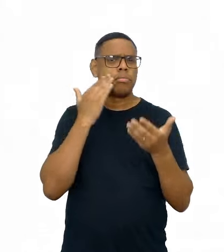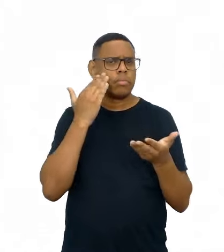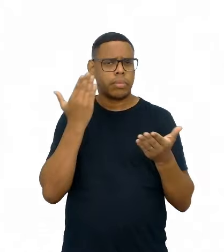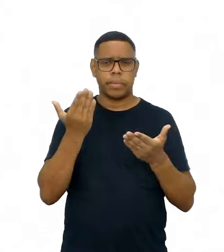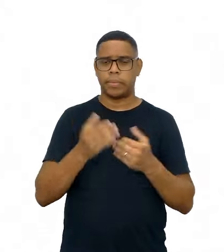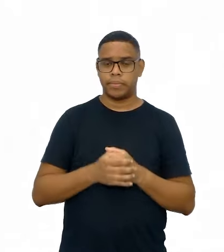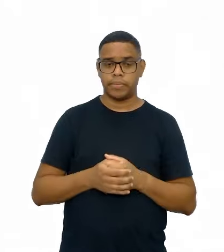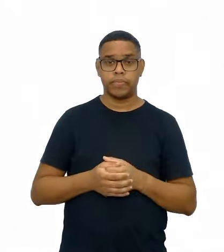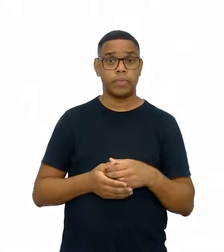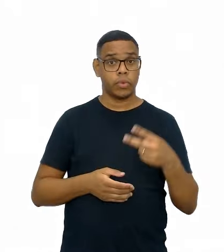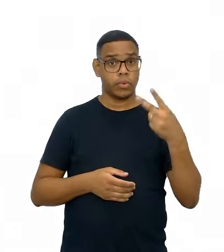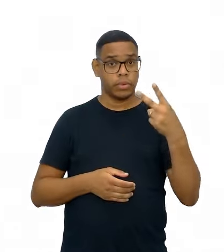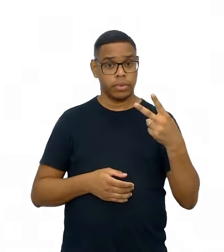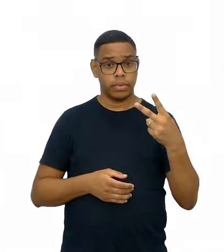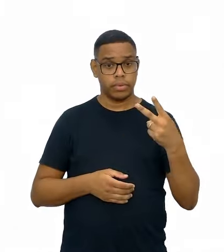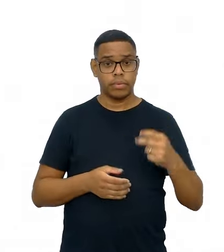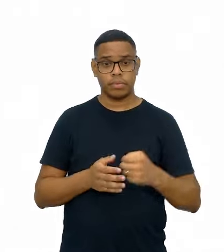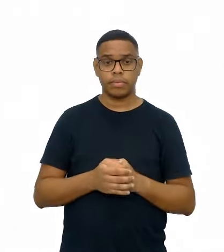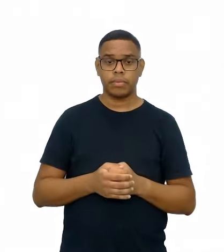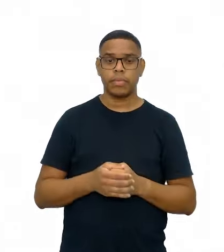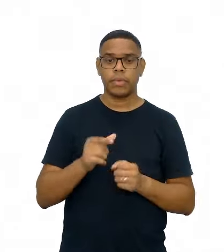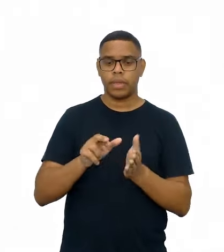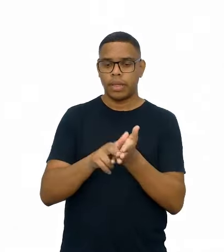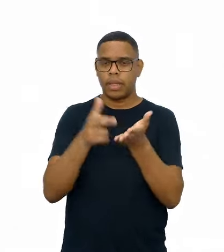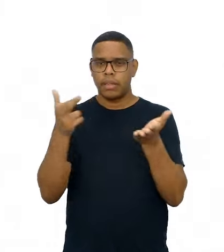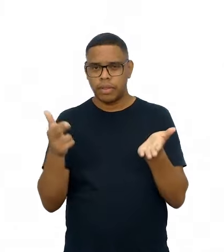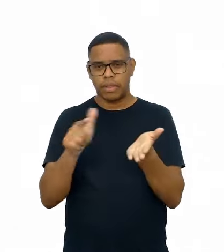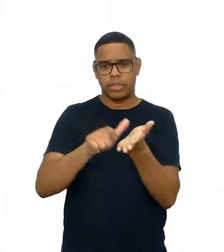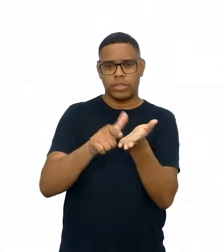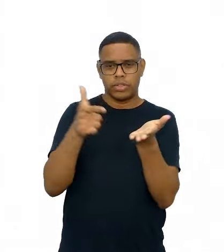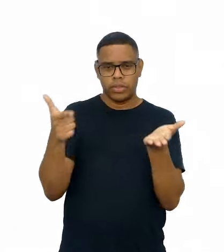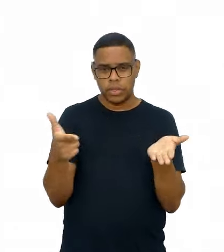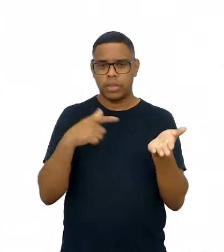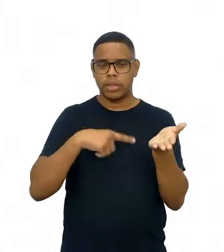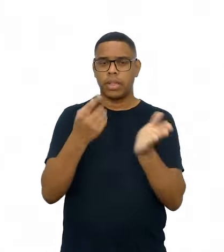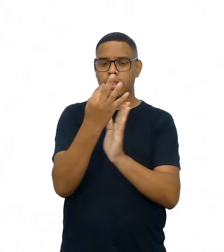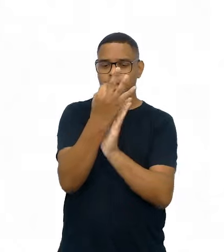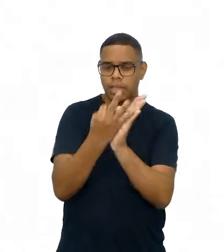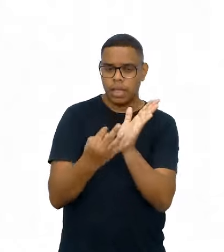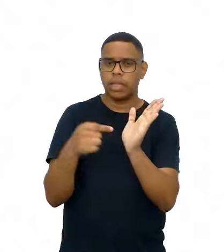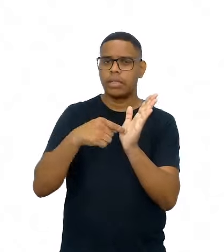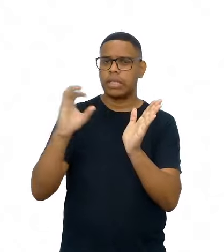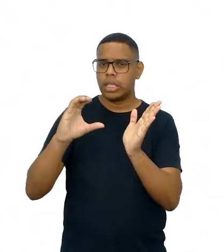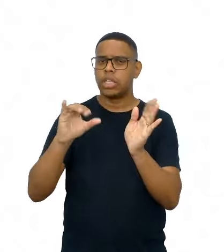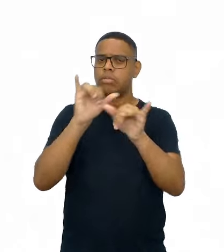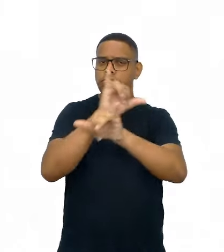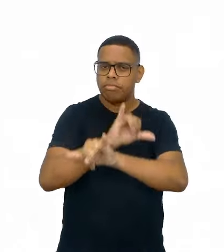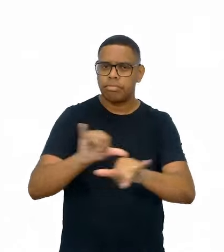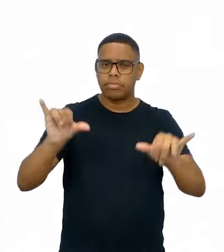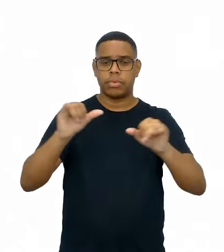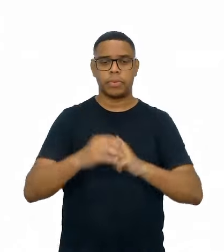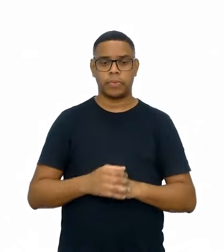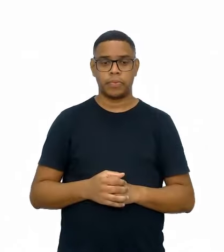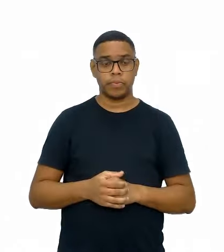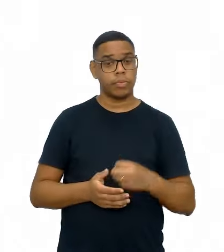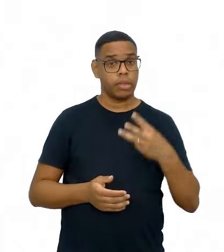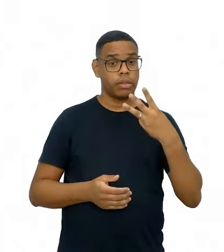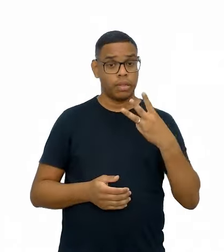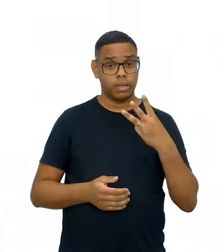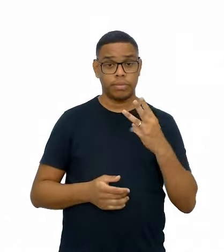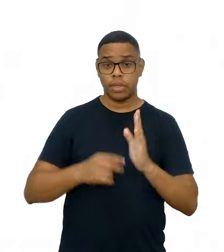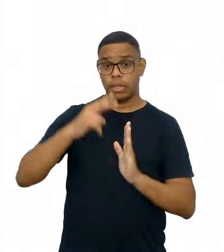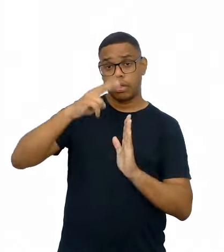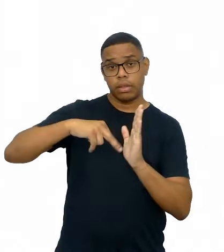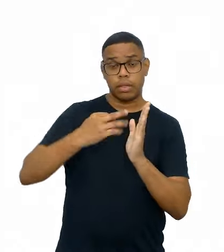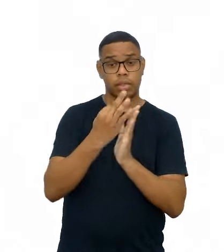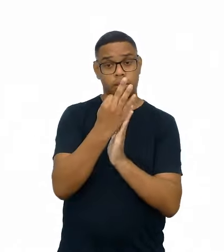divulgação científica. E na 3, ler um texto de divulgação científica e comentar sobre ele com os colegas. E